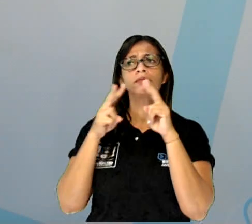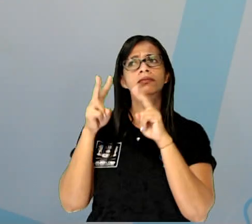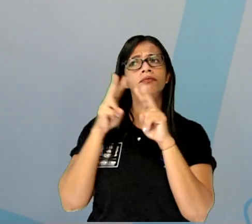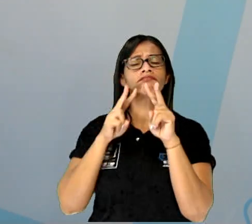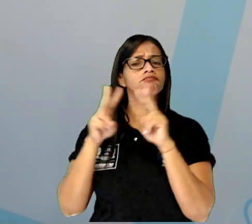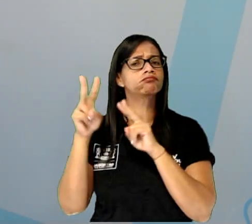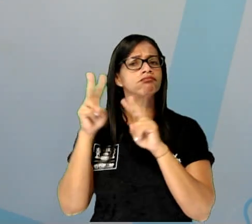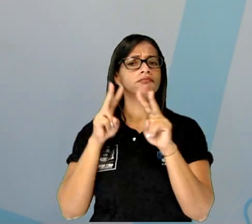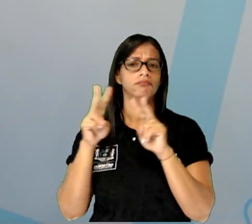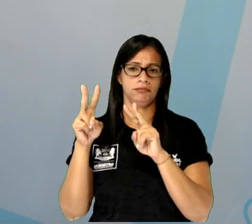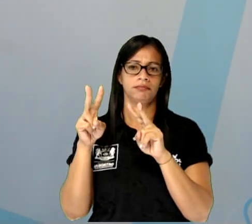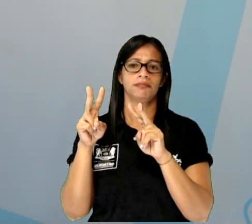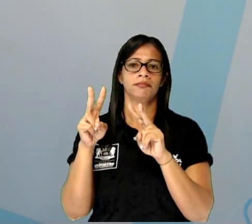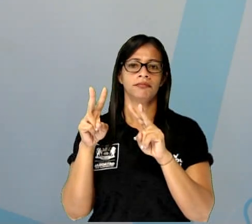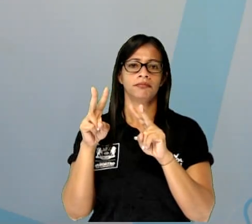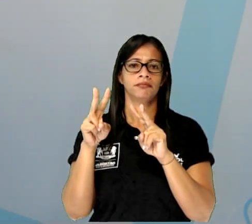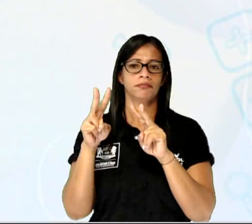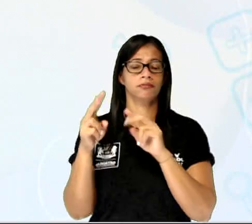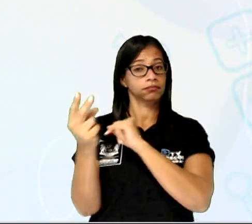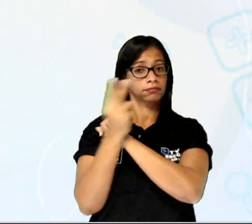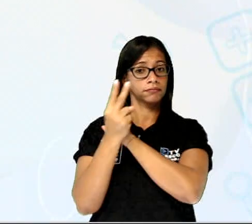para ele. Vamos fazer isso juntos?